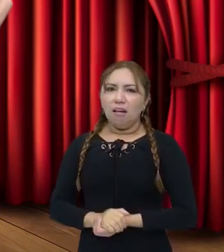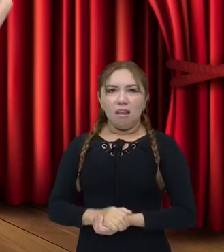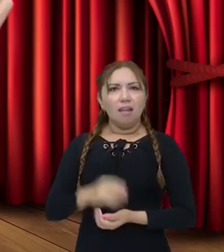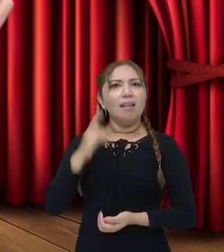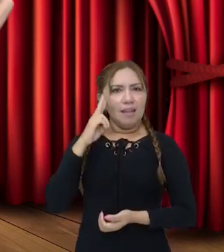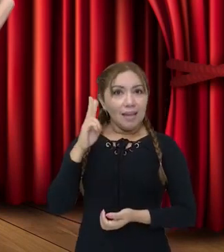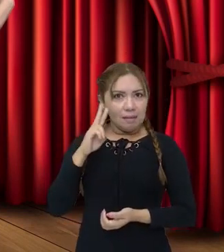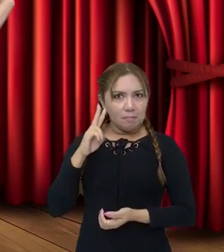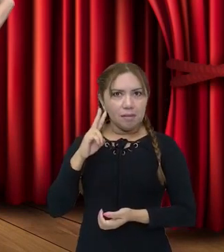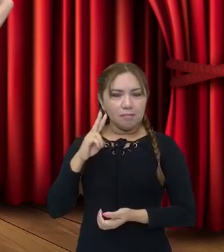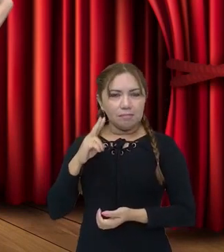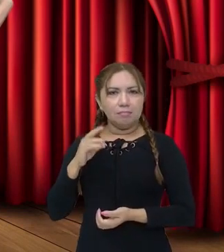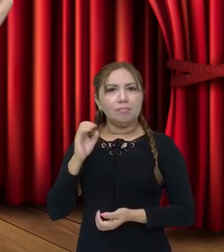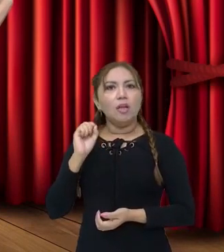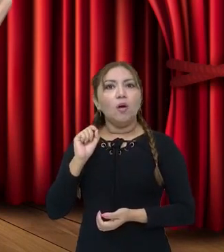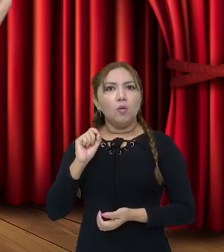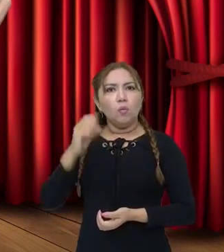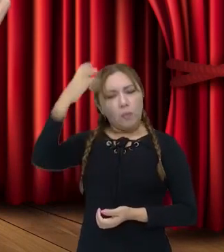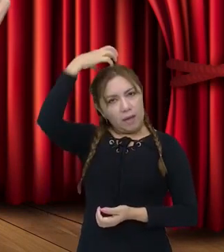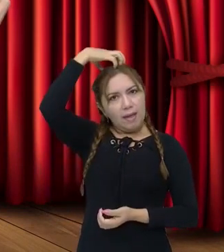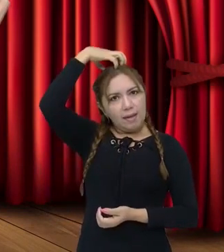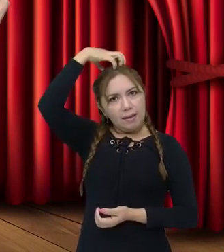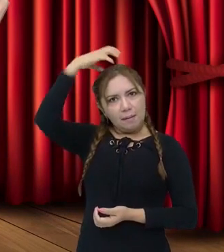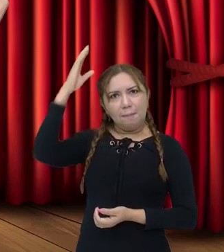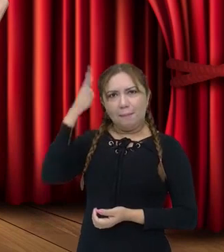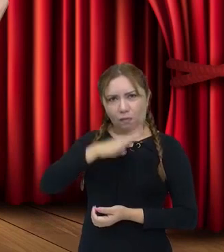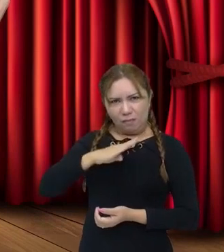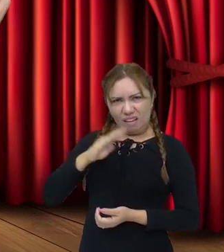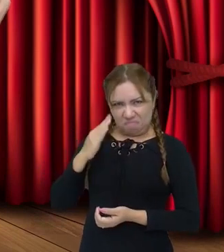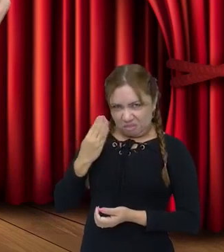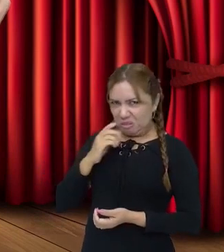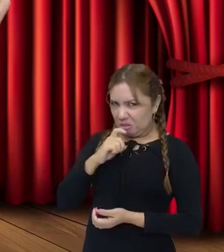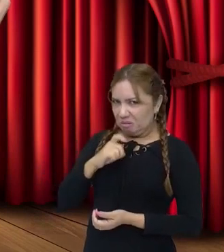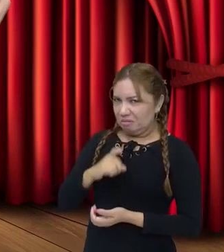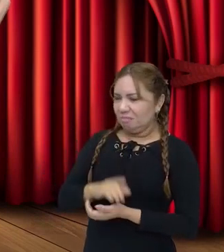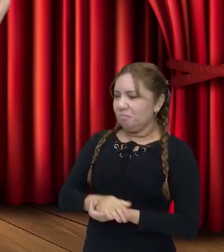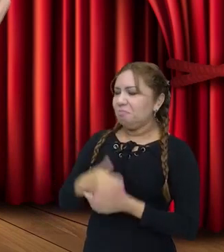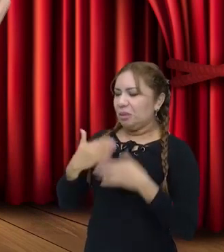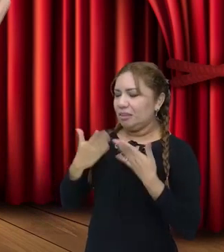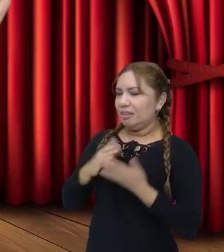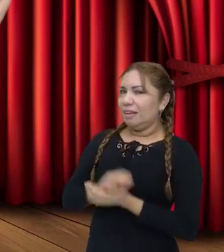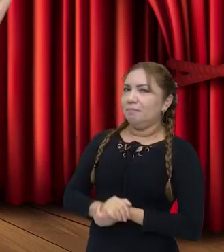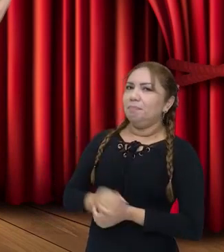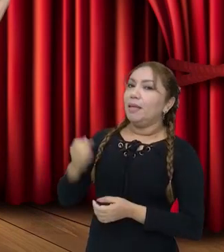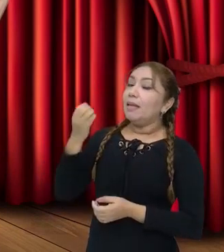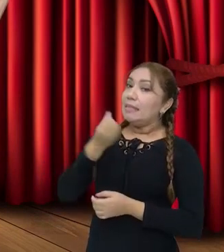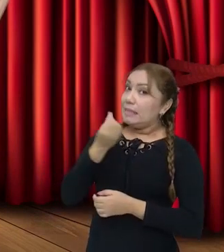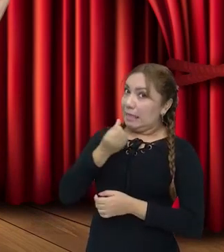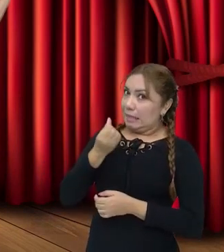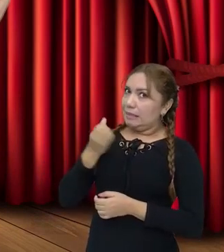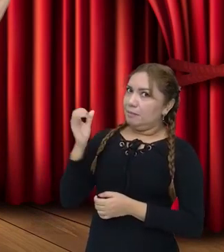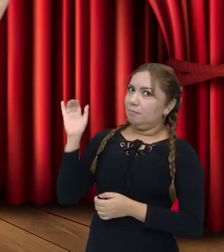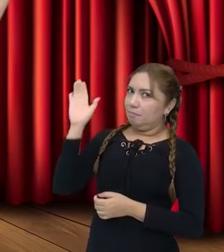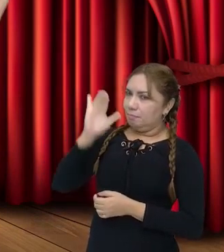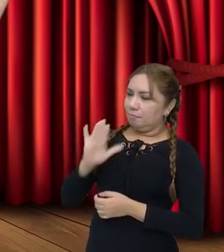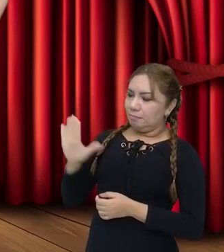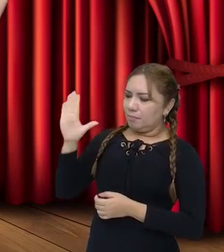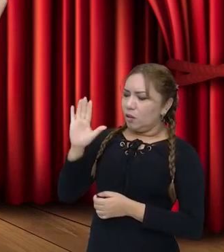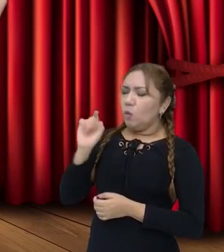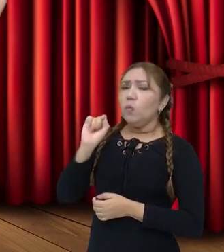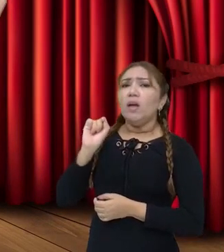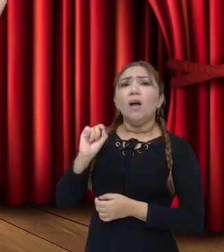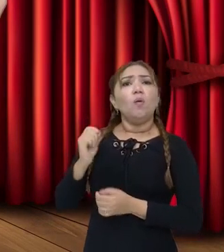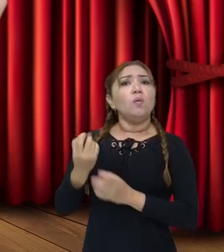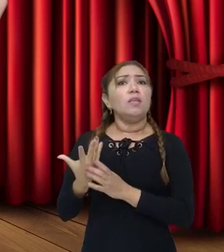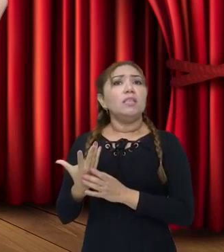Lembram disso? Do rei malvado perguntando? Então, a imagem 6 é isso. E o que foi que aconteceu depois